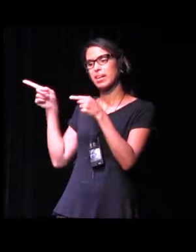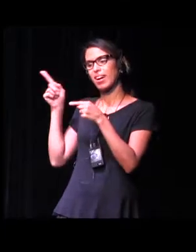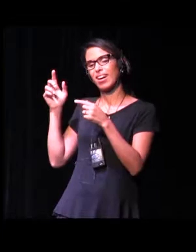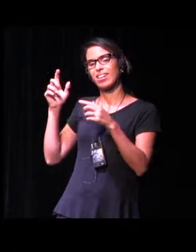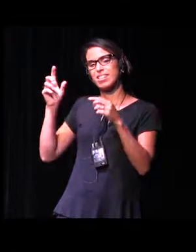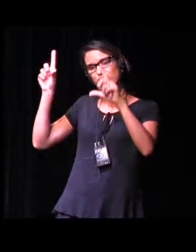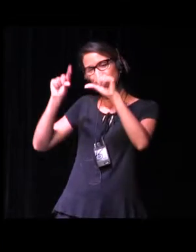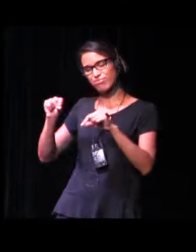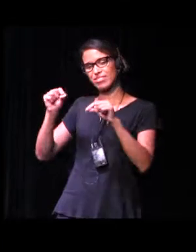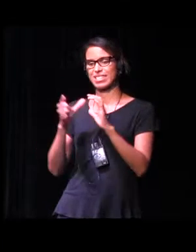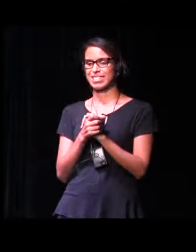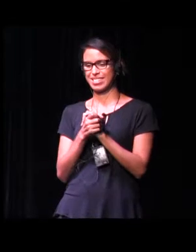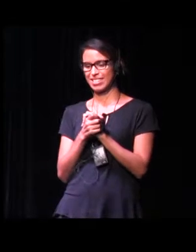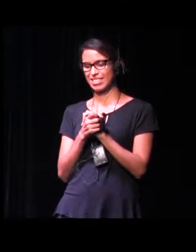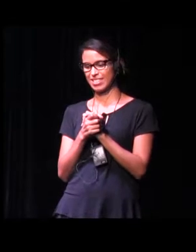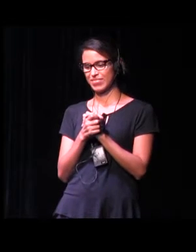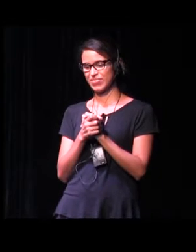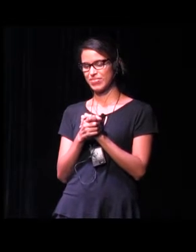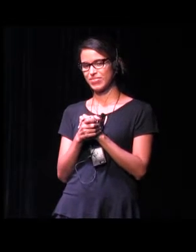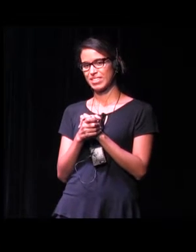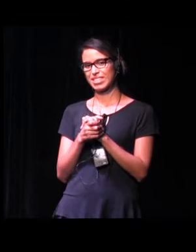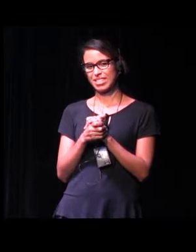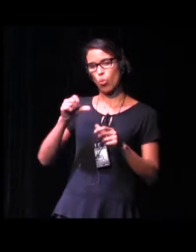Vemos então como essa precariedade